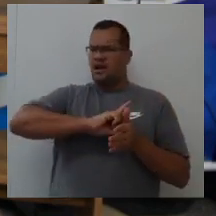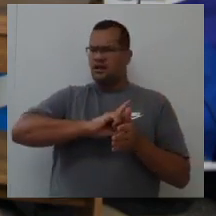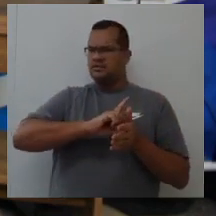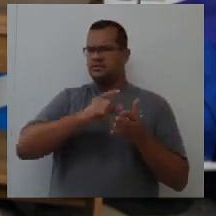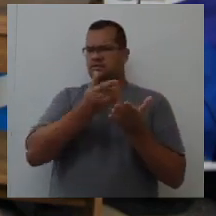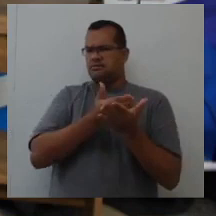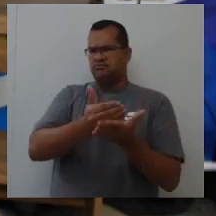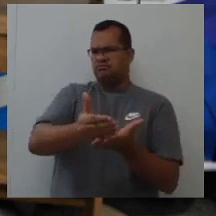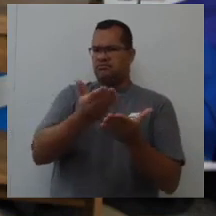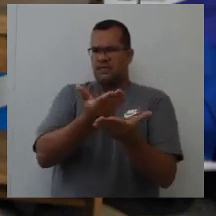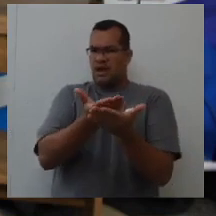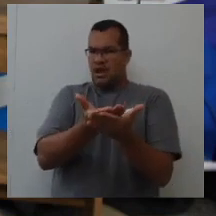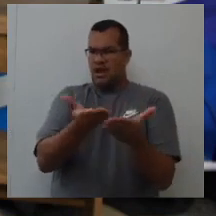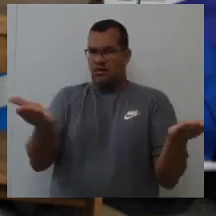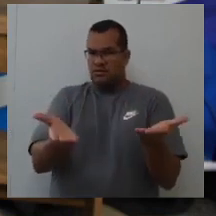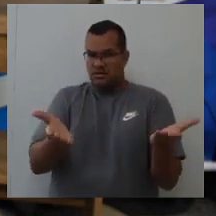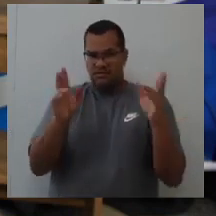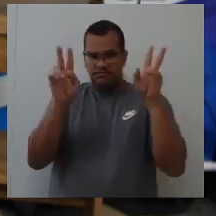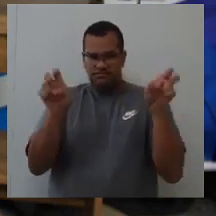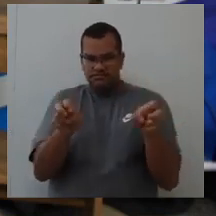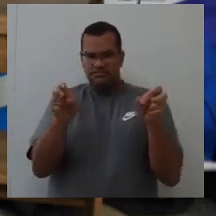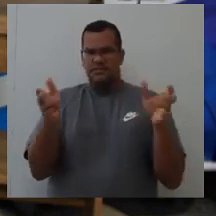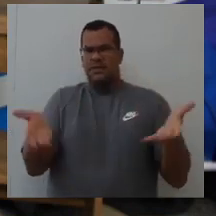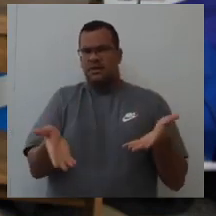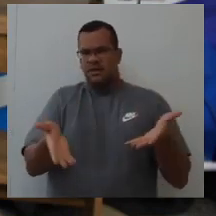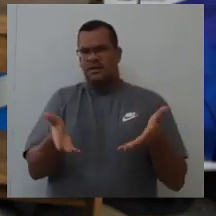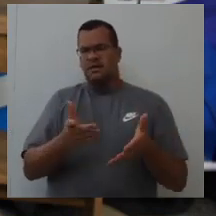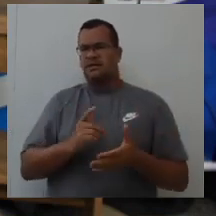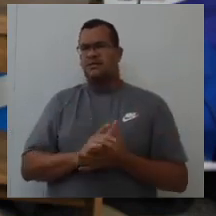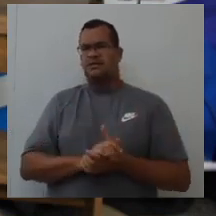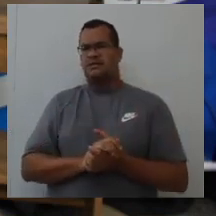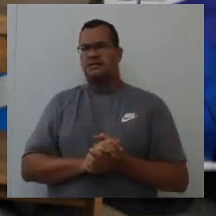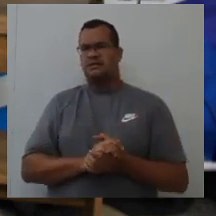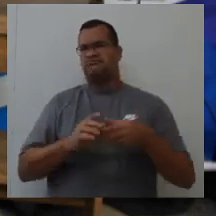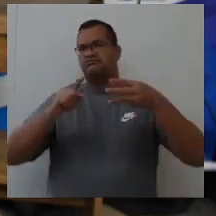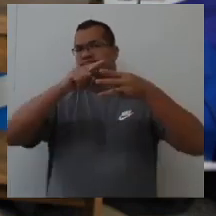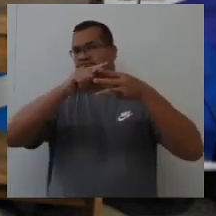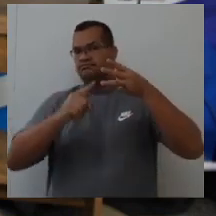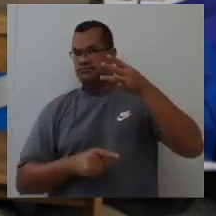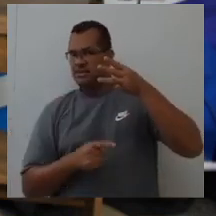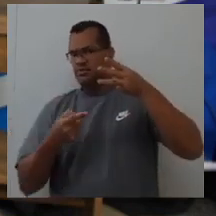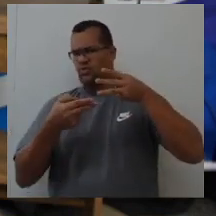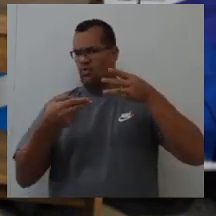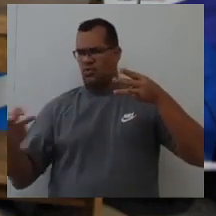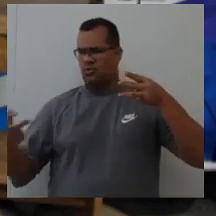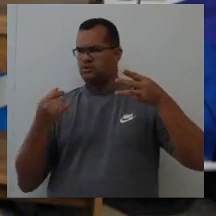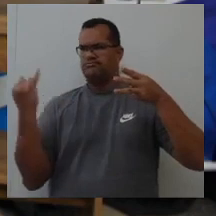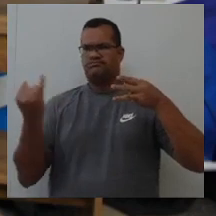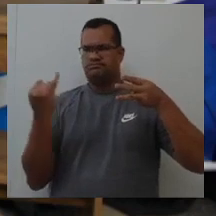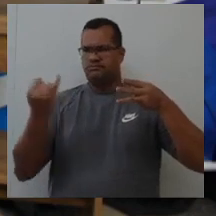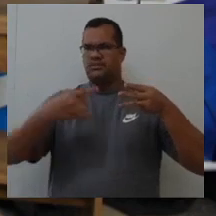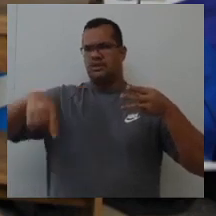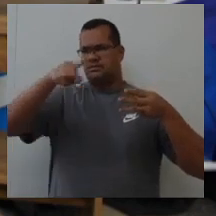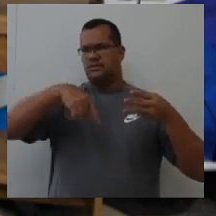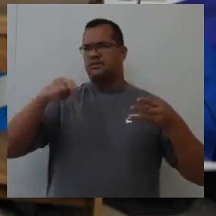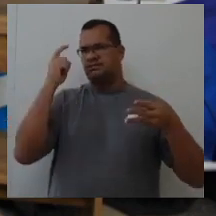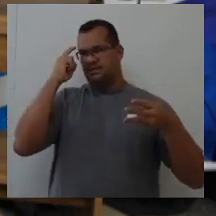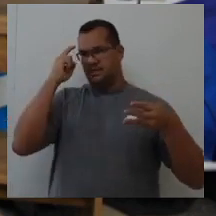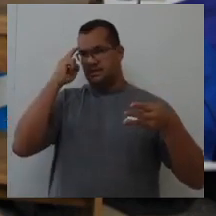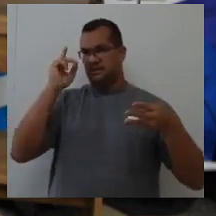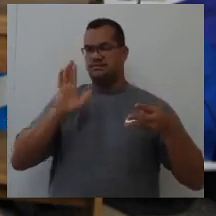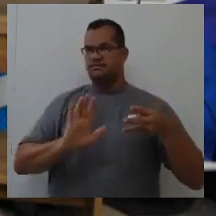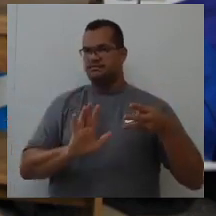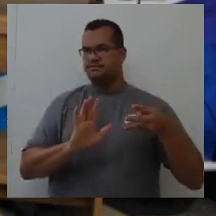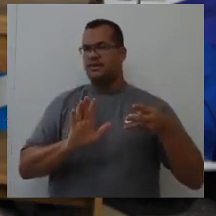aula propriamente dita, eu penso que nesse momento 3 situações são muito importantes para a gente pensar. Mas